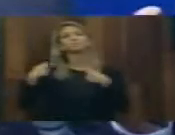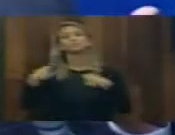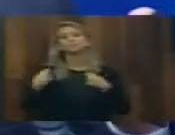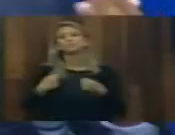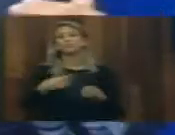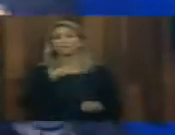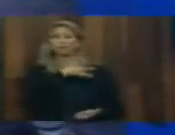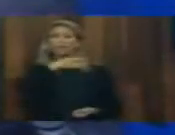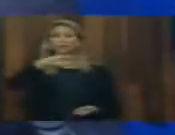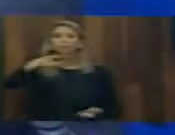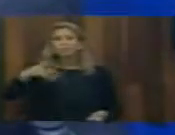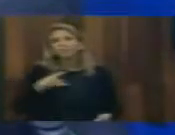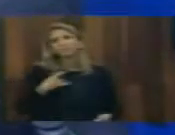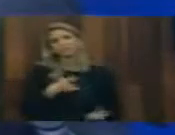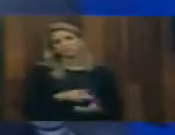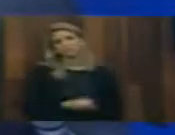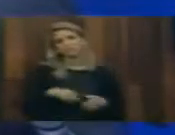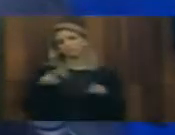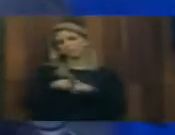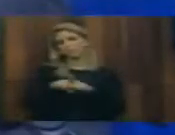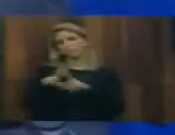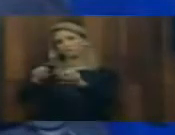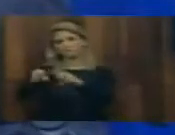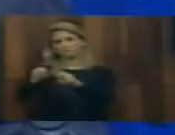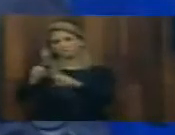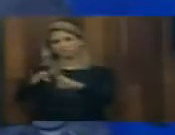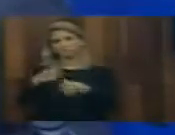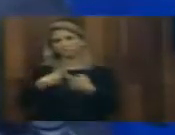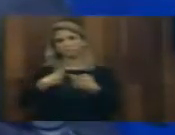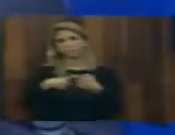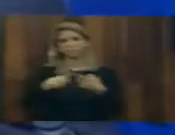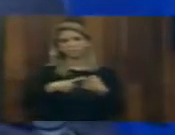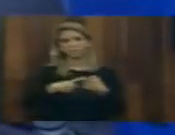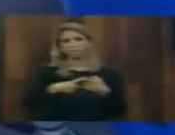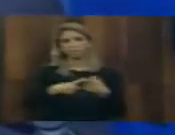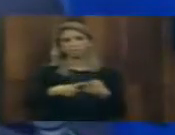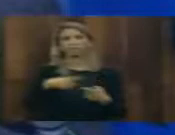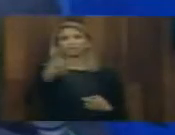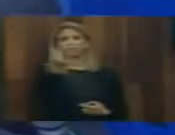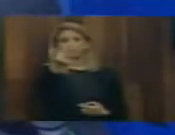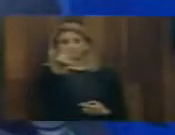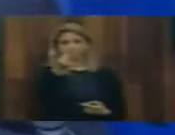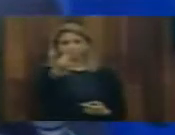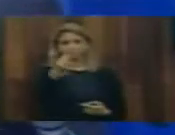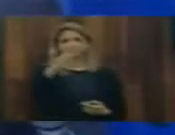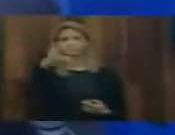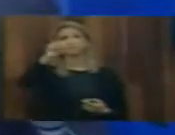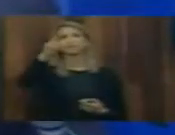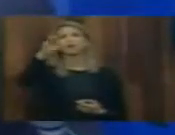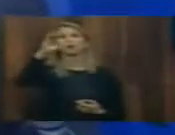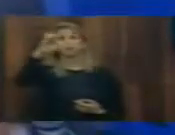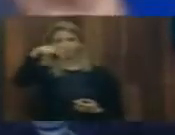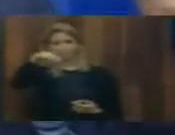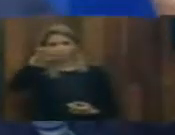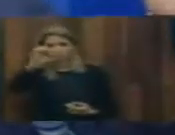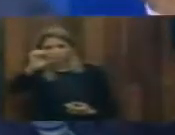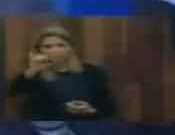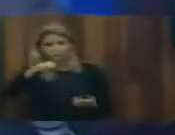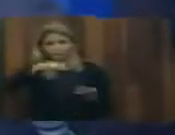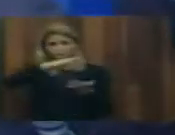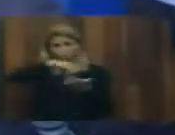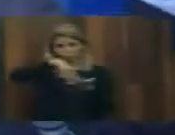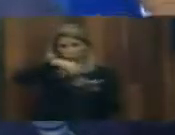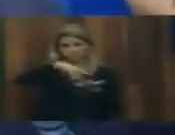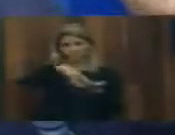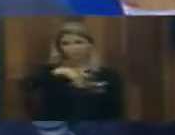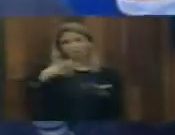na saúde e podemos receber na educação, porque nós estamos com o nosso calque, a nossa certidão negativada. Então, a gente só pode receber dinheiro